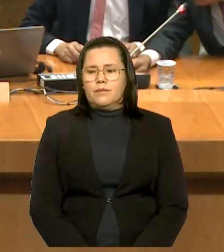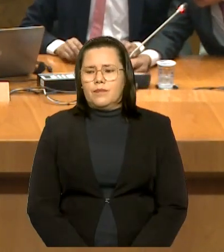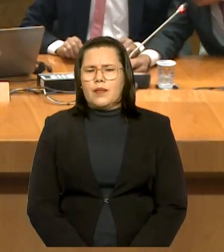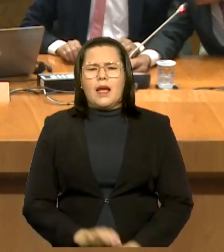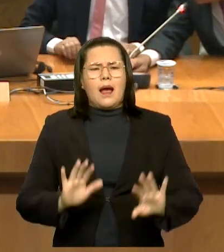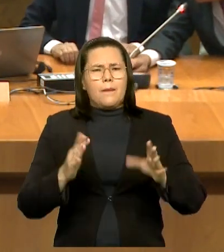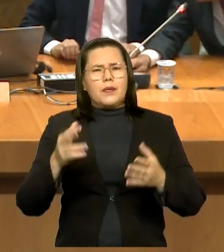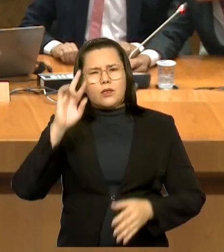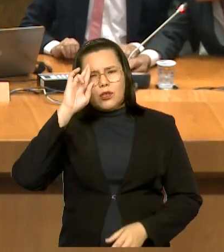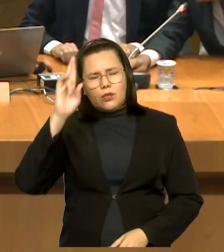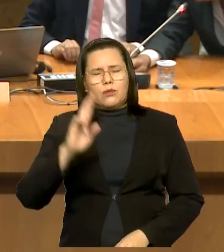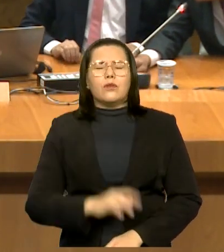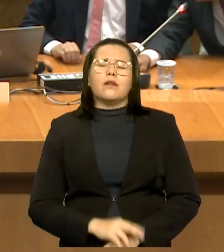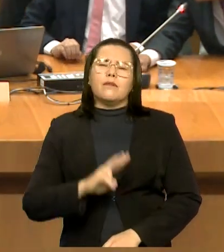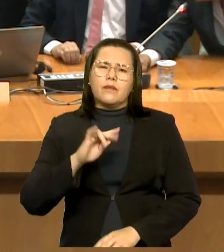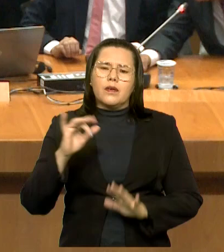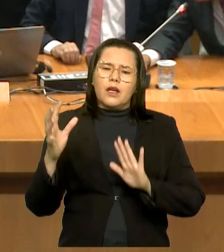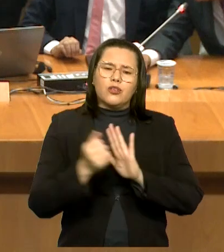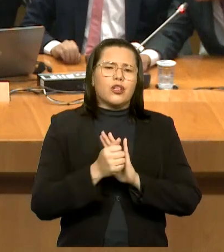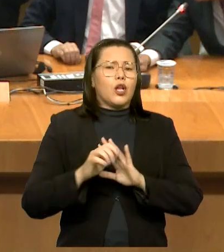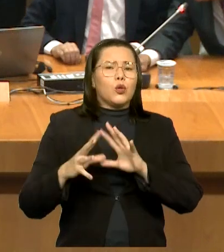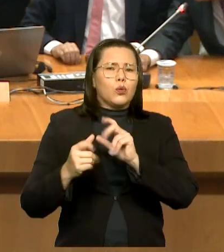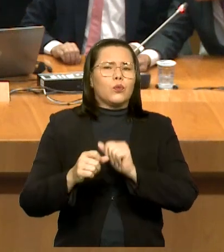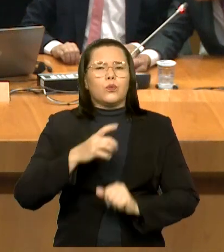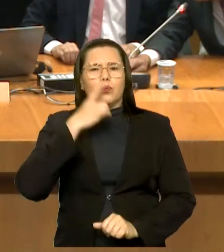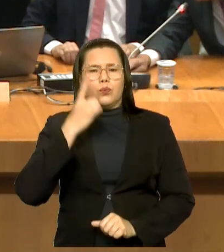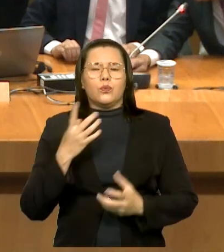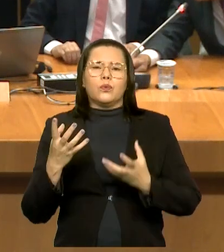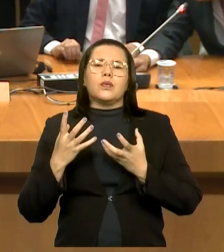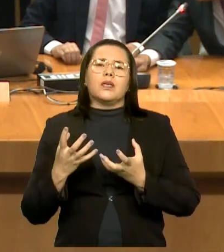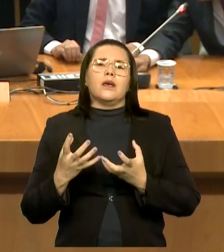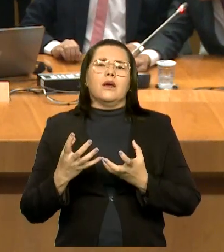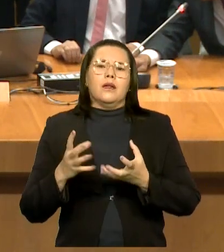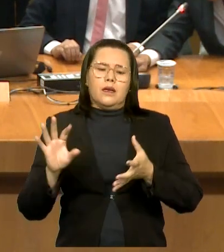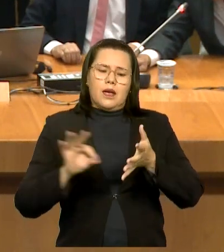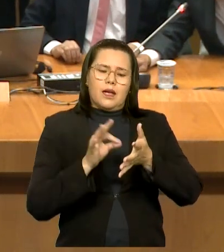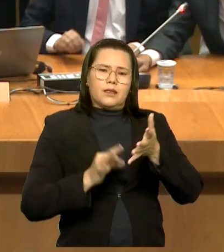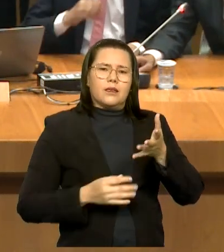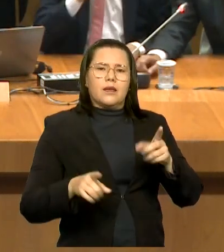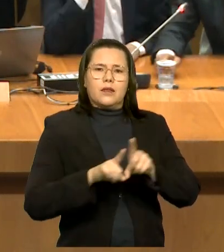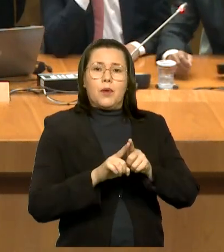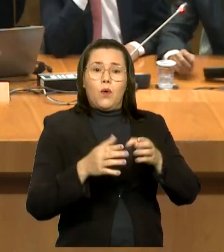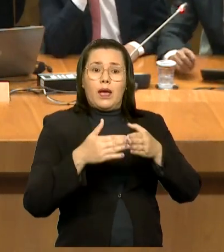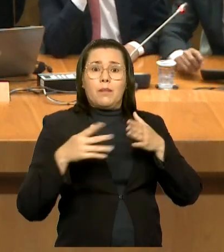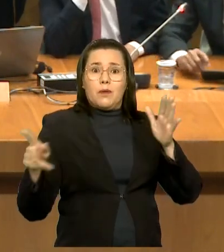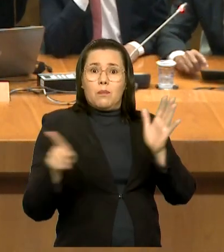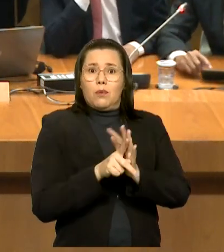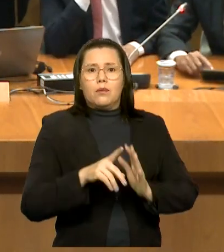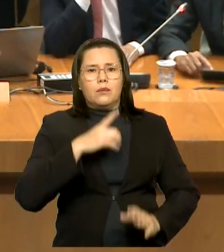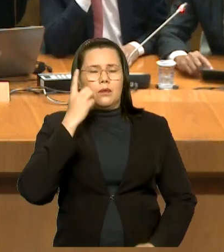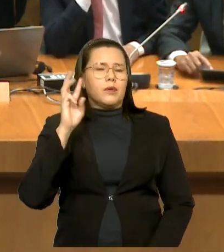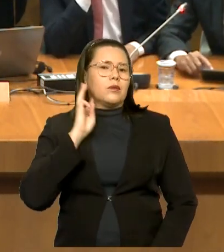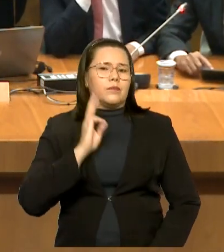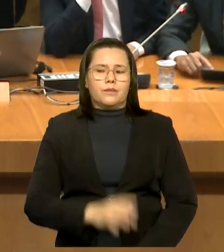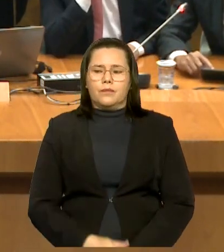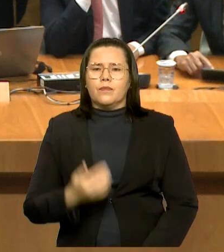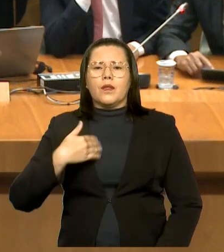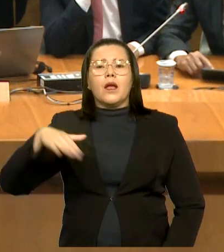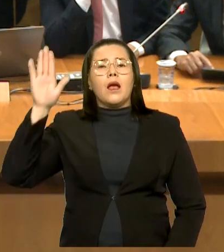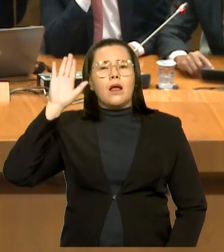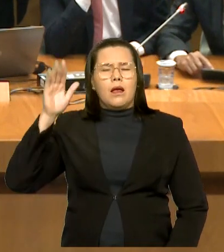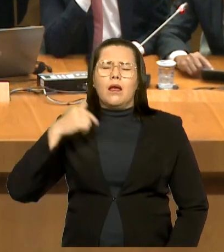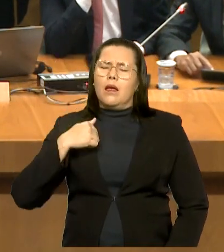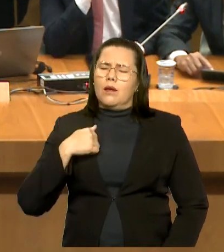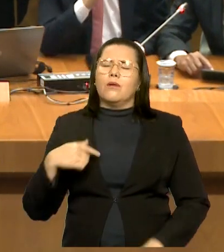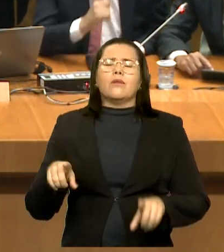todos os colegas deputados que querem. Deputado Glauber. Assim como o deputado Carlos Lula, eu também peço aí a subscrição de